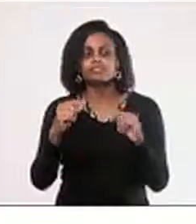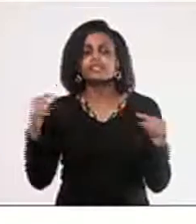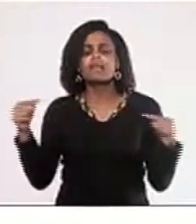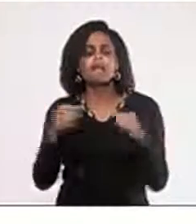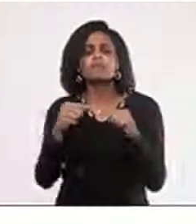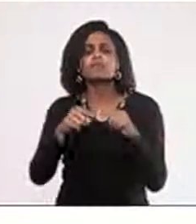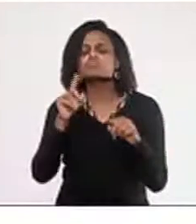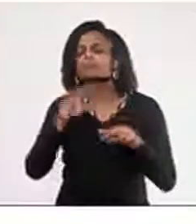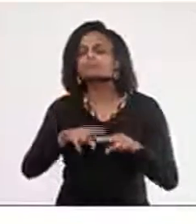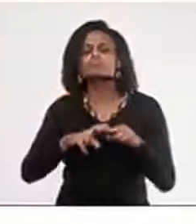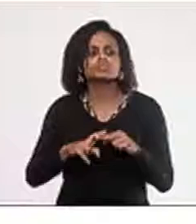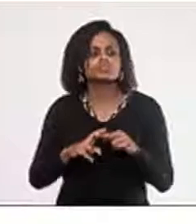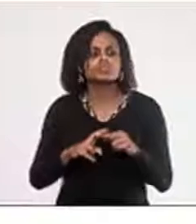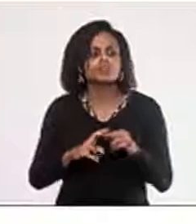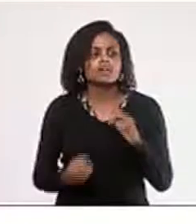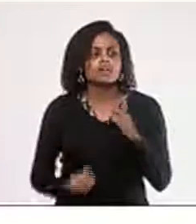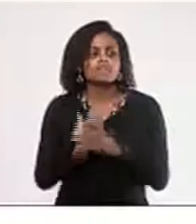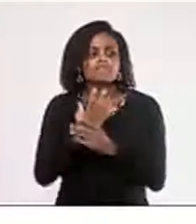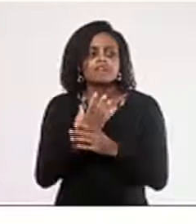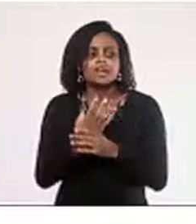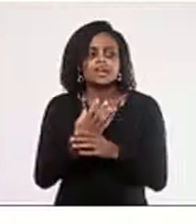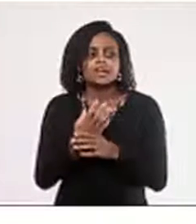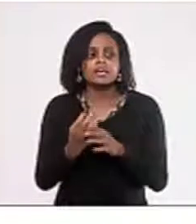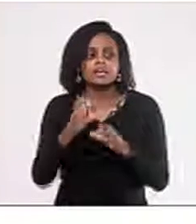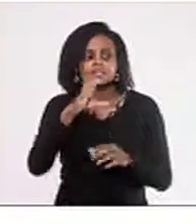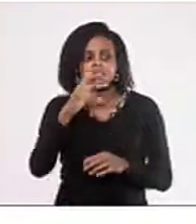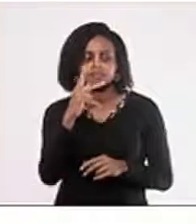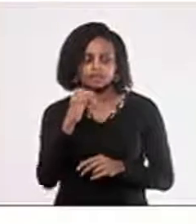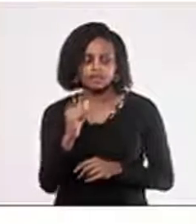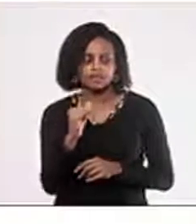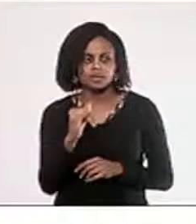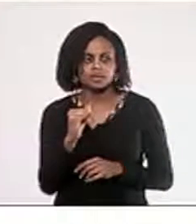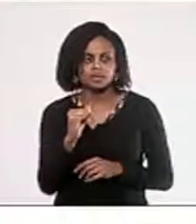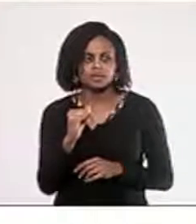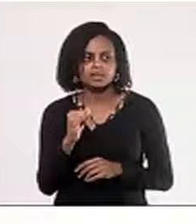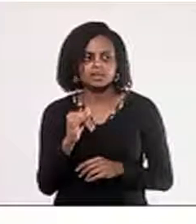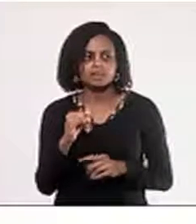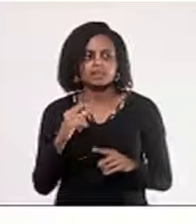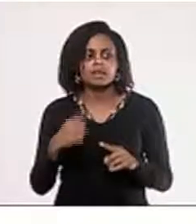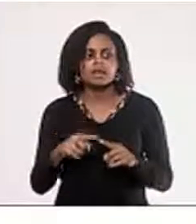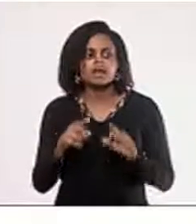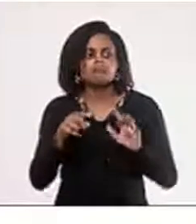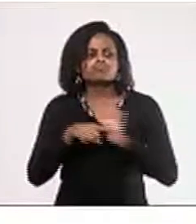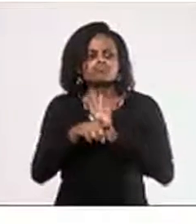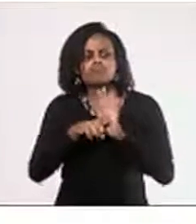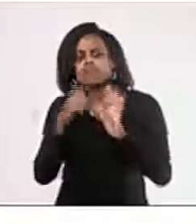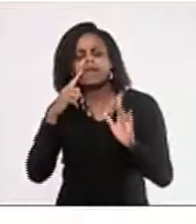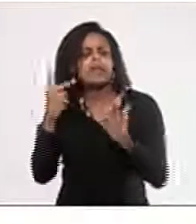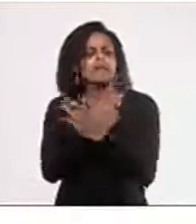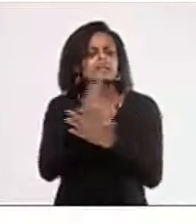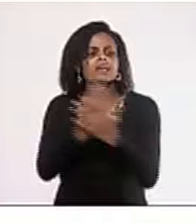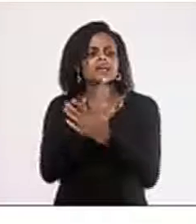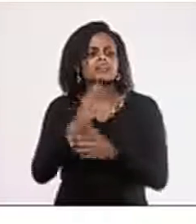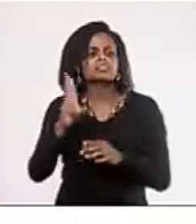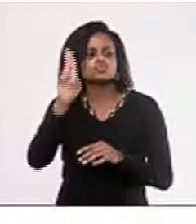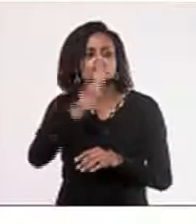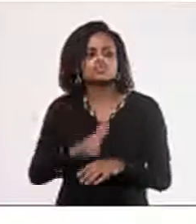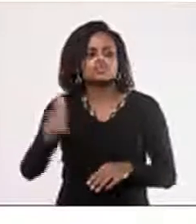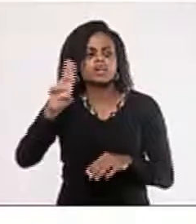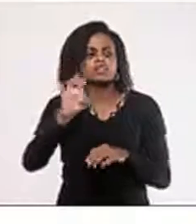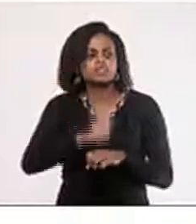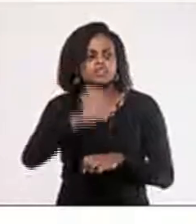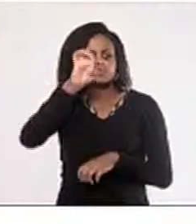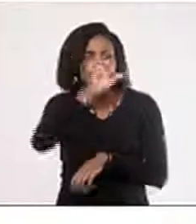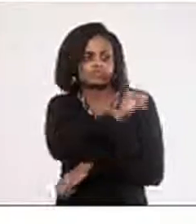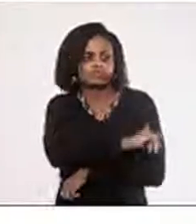objeto. Fica criada a Comissão Parlamentar de Inquérito para apurar irregularidades nas universidades estaduais